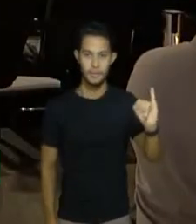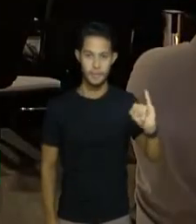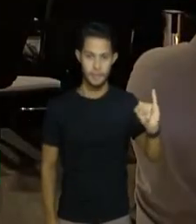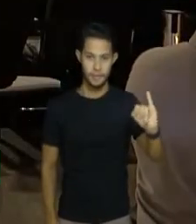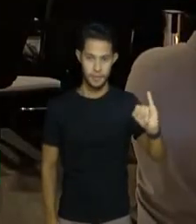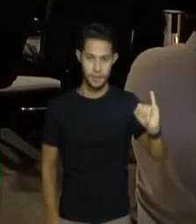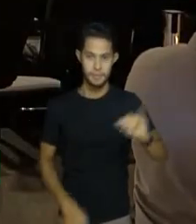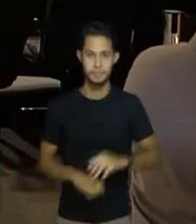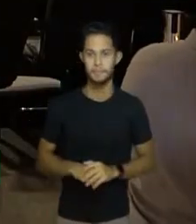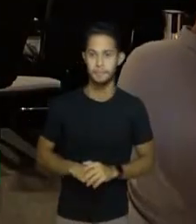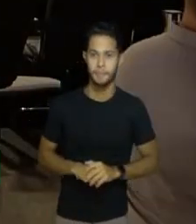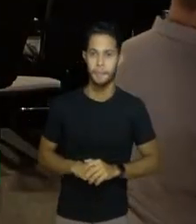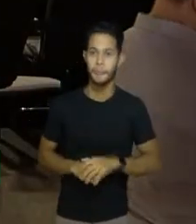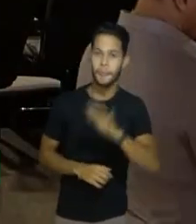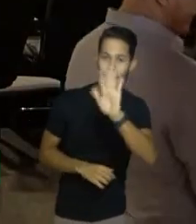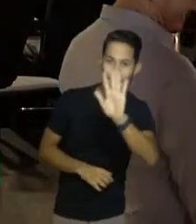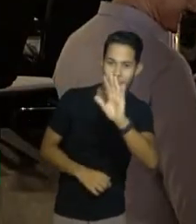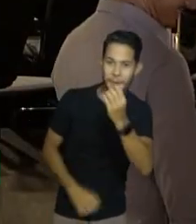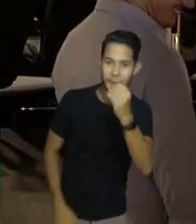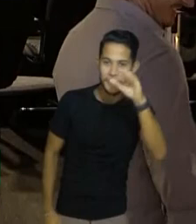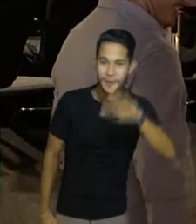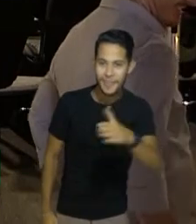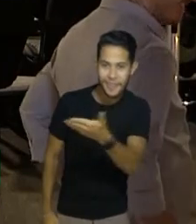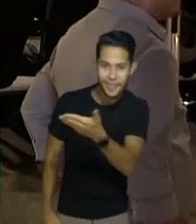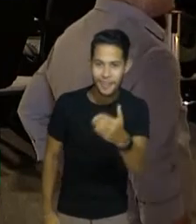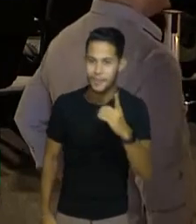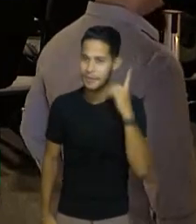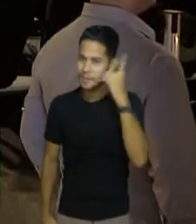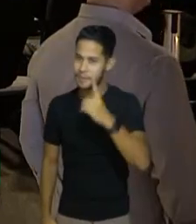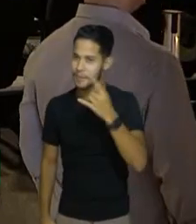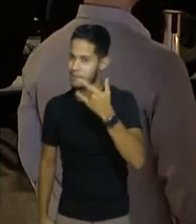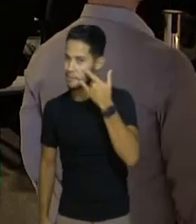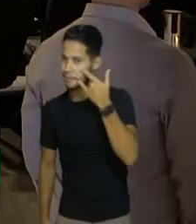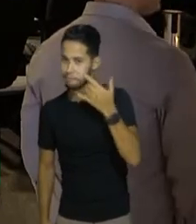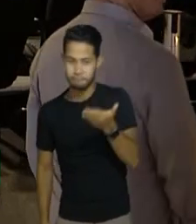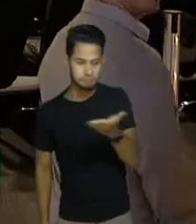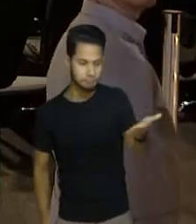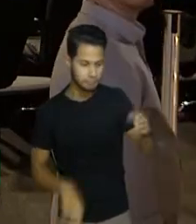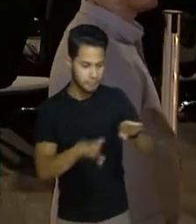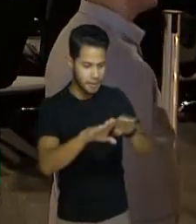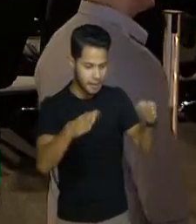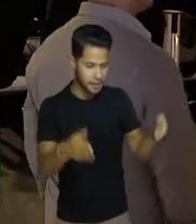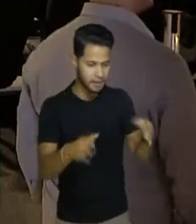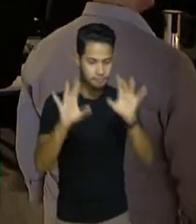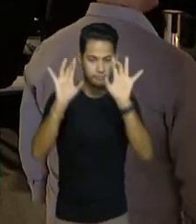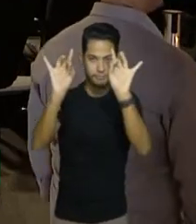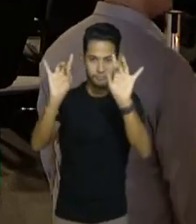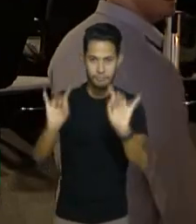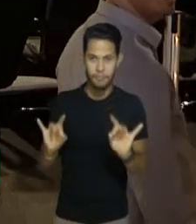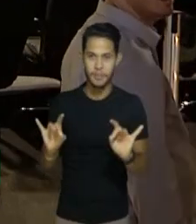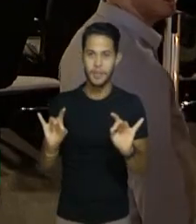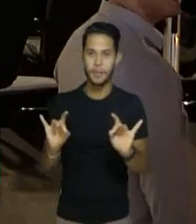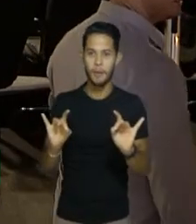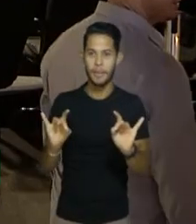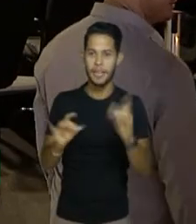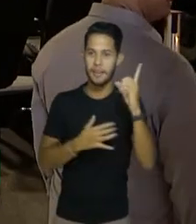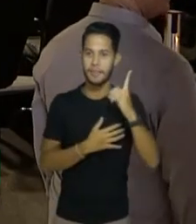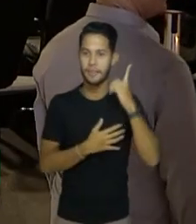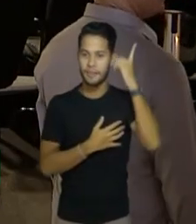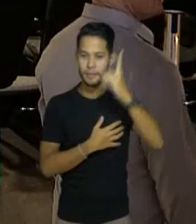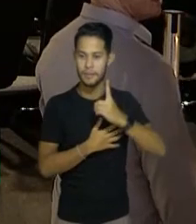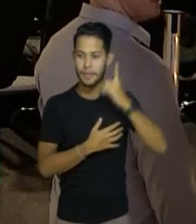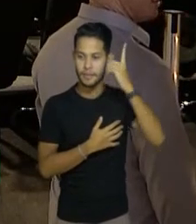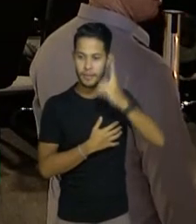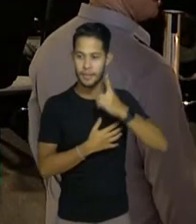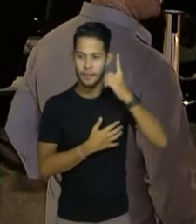Olá, boa tarde, deputado Mauro, toda a mesa, em especial a deputada Paulinha, que pelo